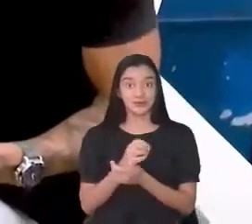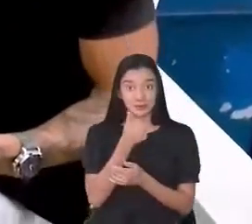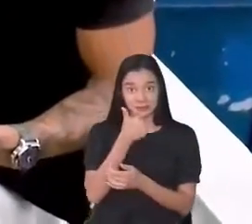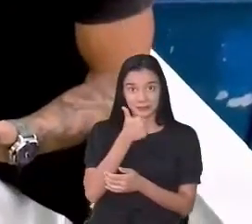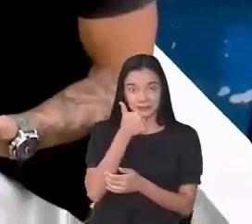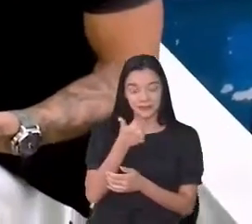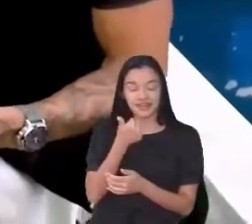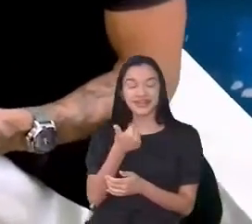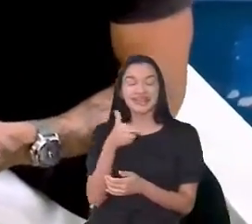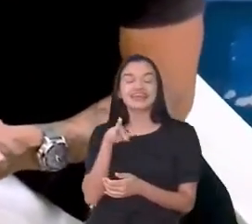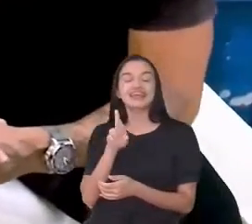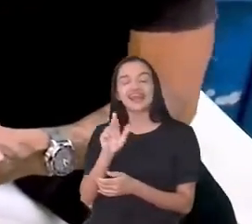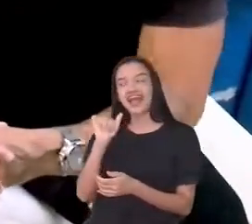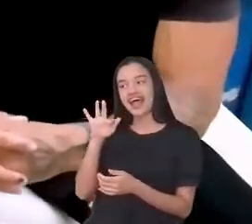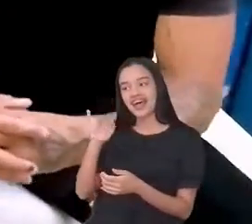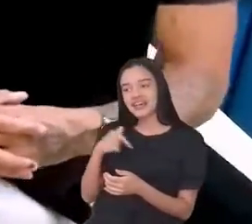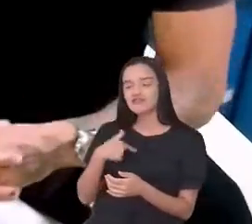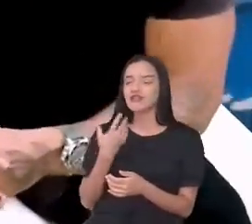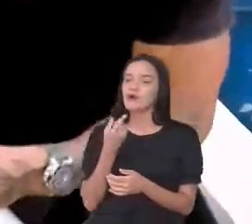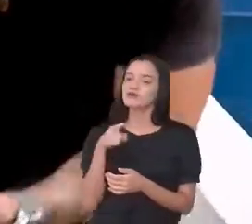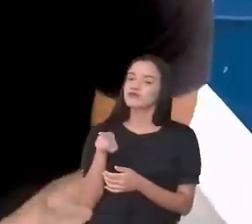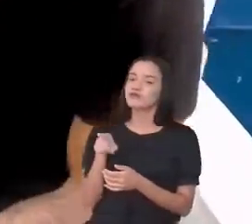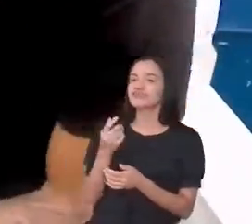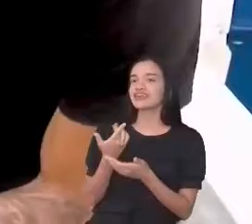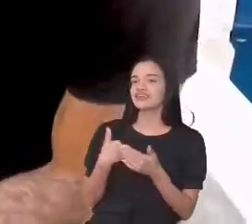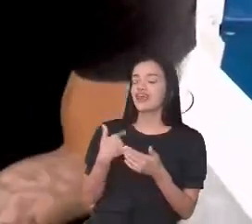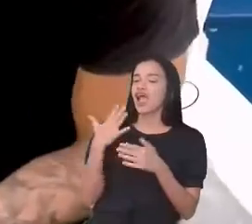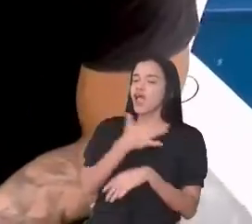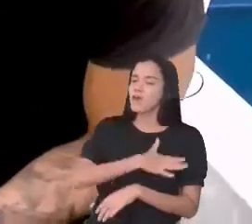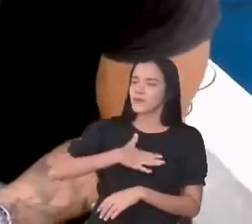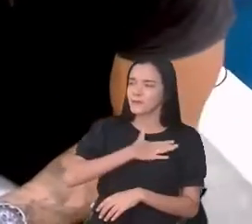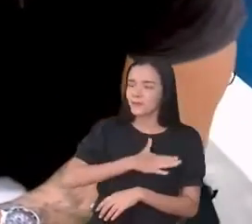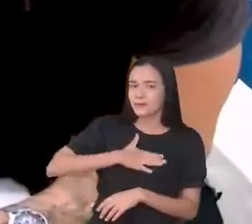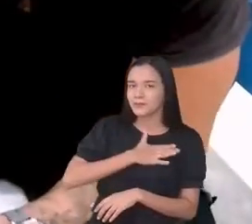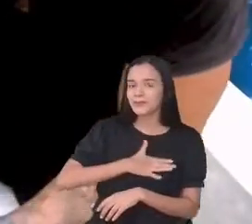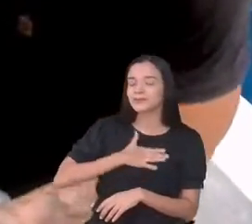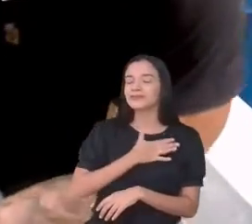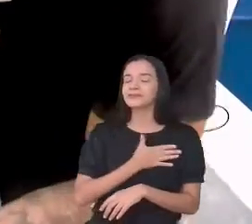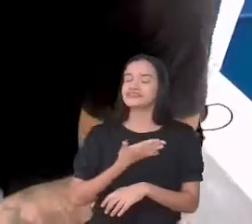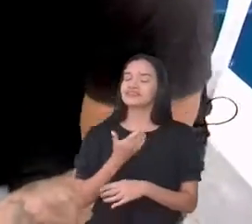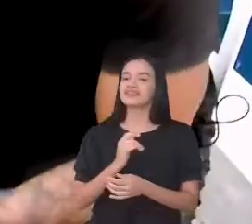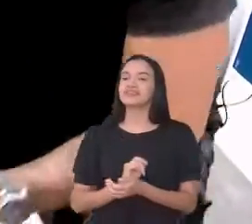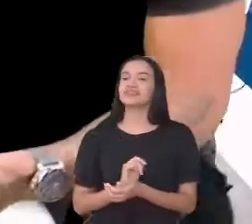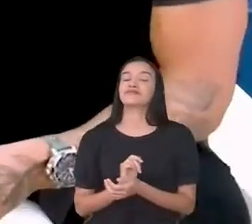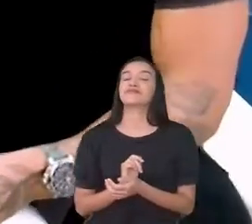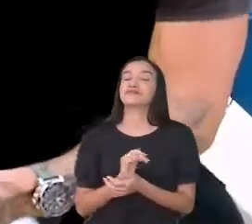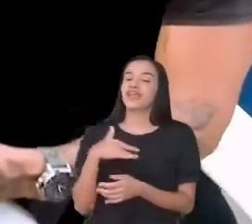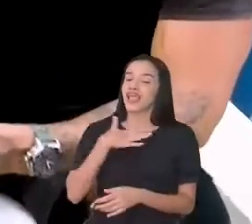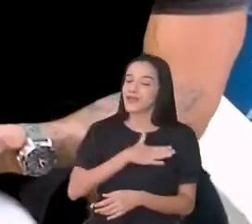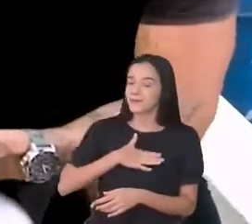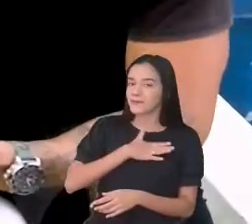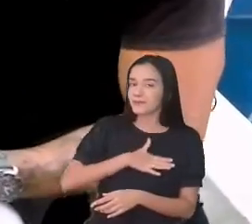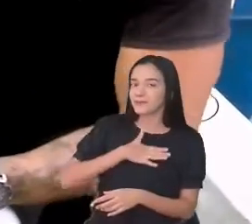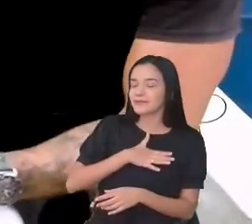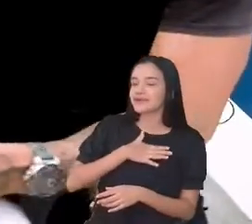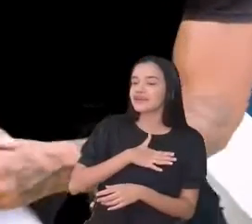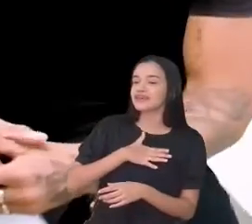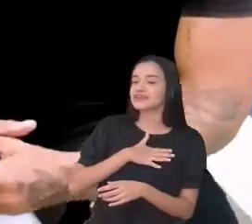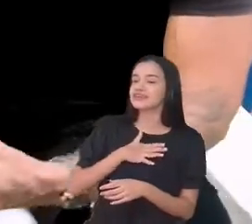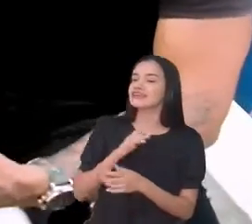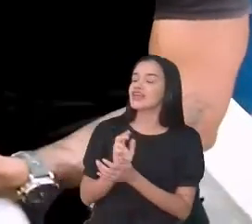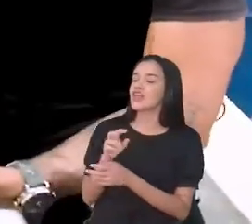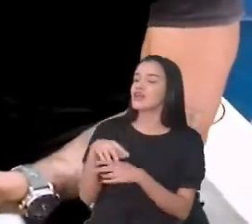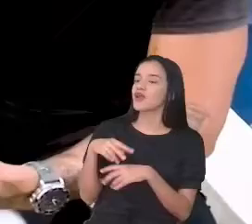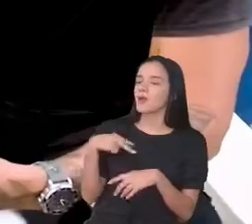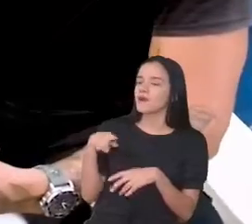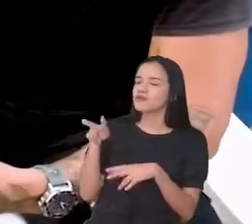você está? Ótimo, tudo certinho. É um prazer. Tudo bom, estudante? É um prazer acompanhar seu trabalho